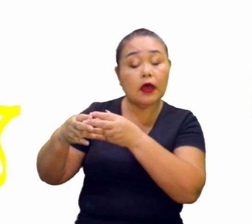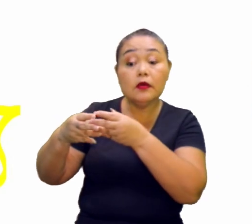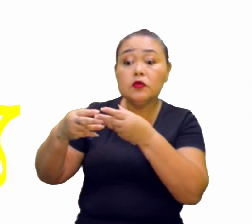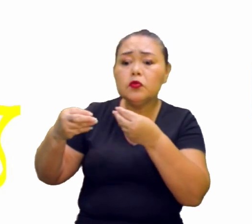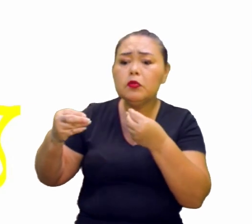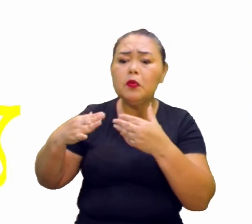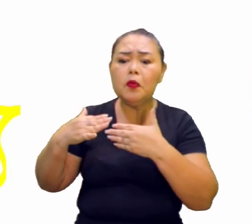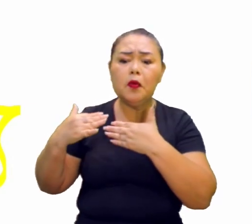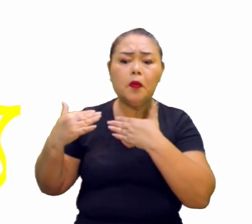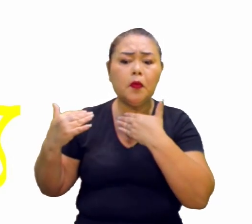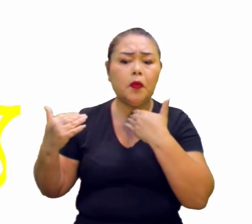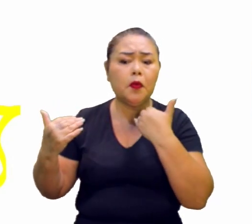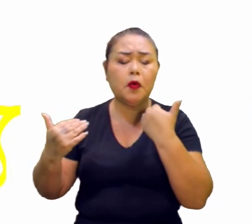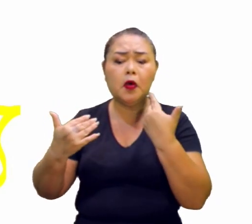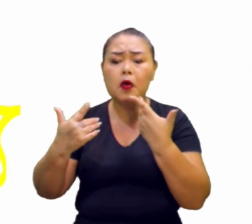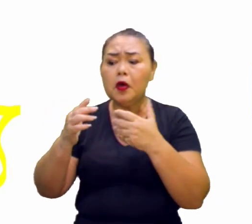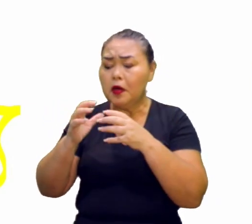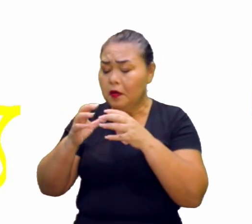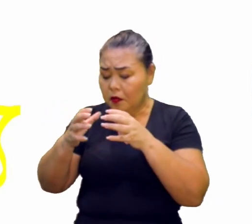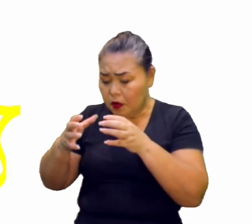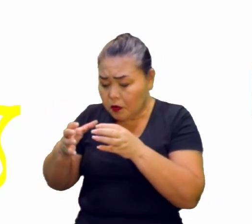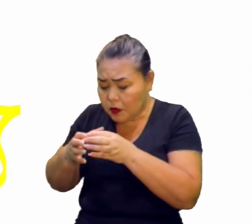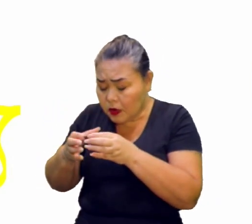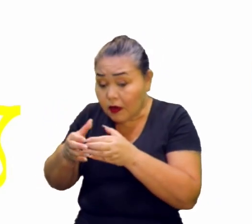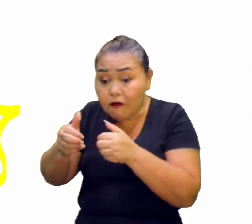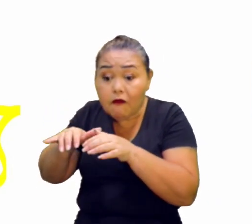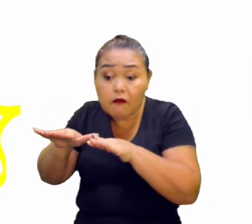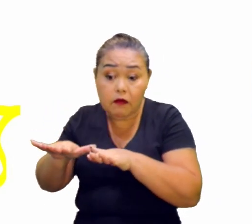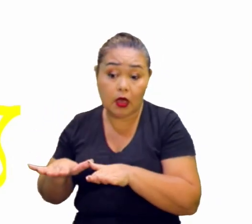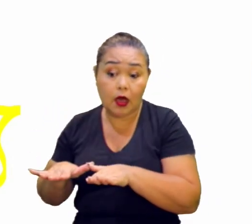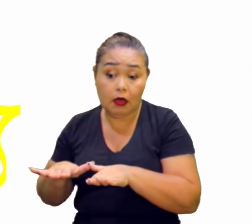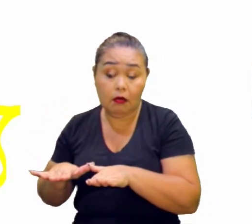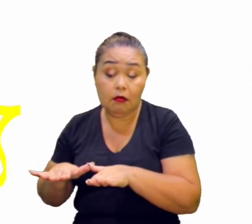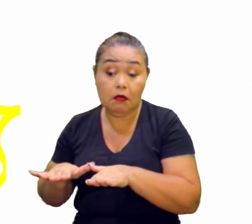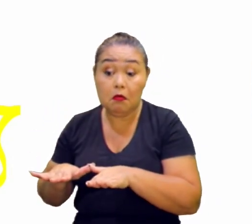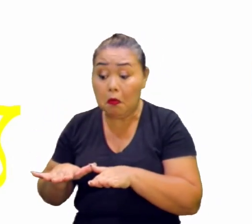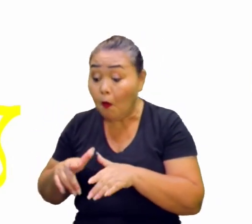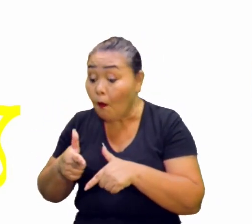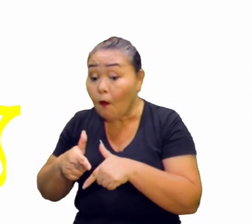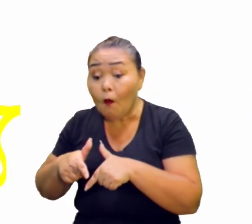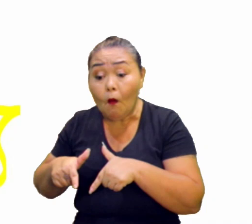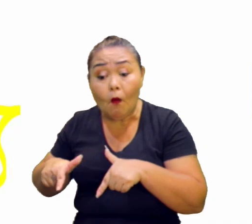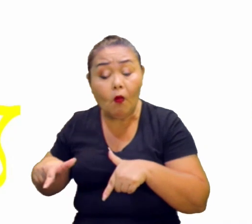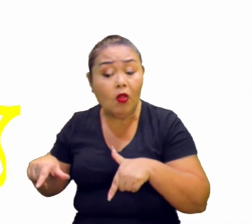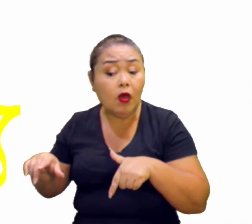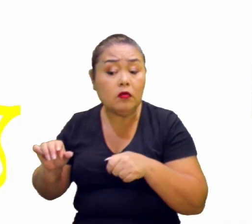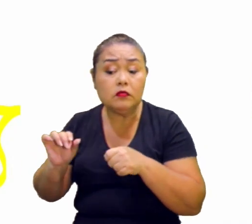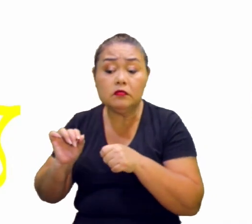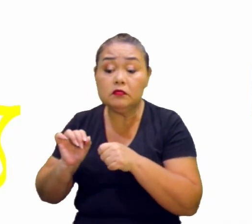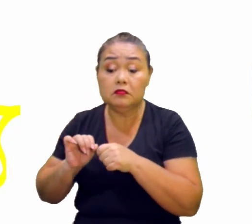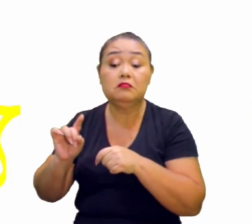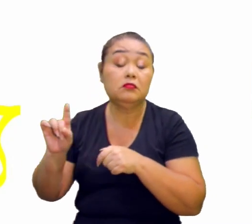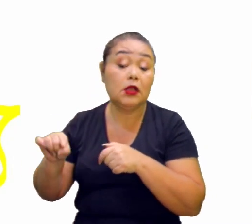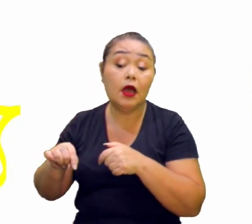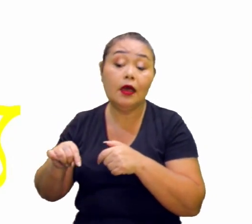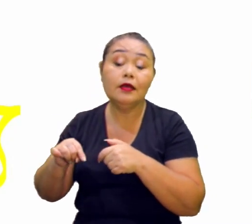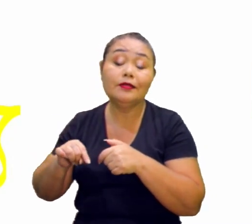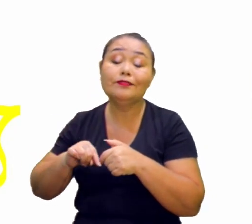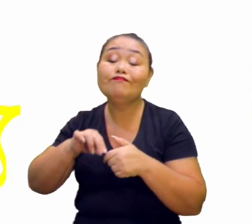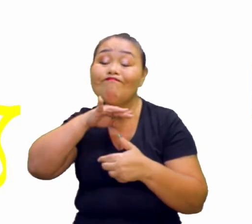desaparecendo porque elas estão perdendo os seus micro-hábitats, né? A perda de hábitats é uma das questões